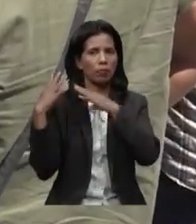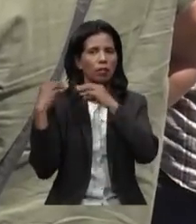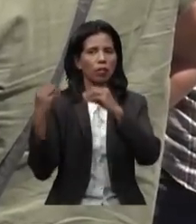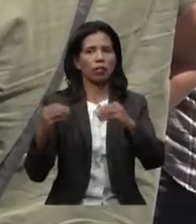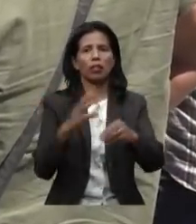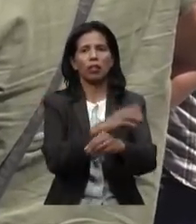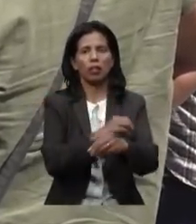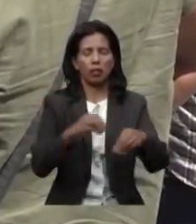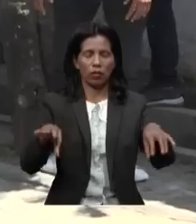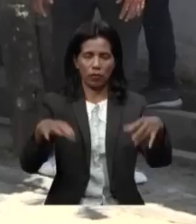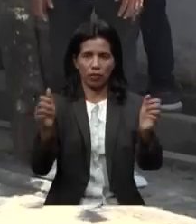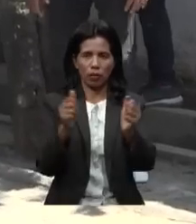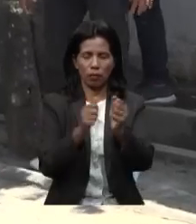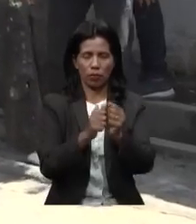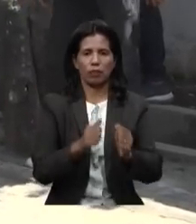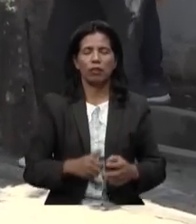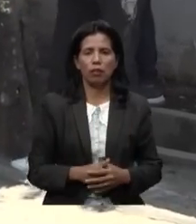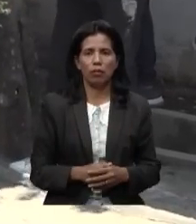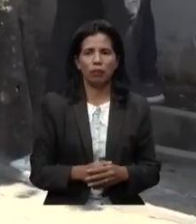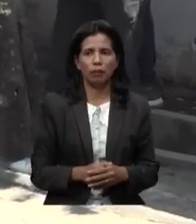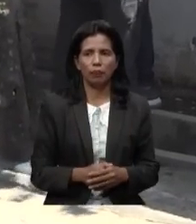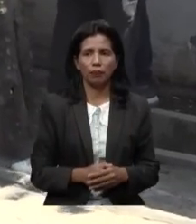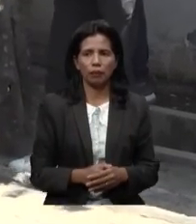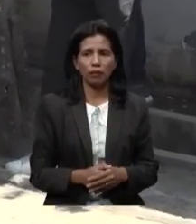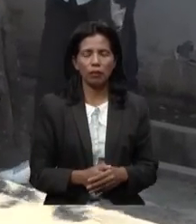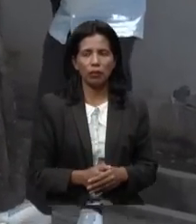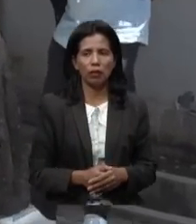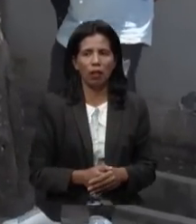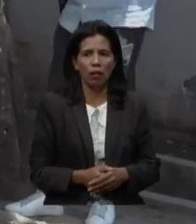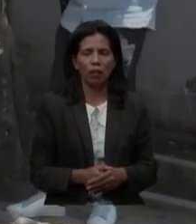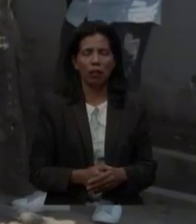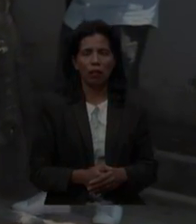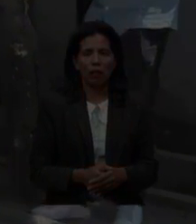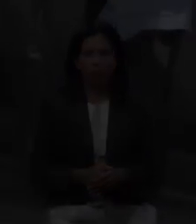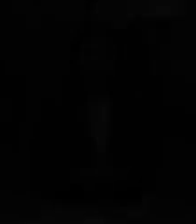assunto legal no Serviço Inteligência Emerenciana Martins, Tito Silva, GMN.